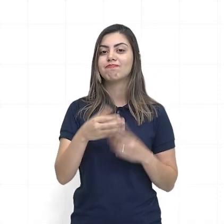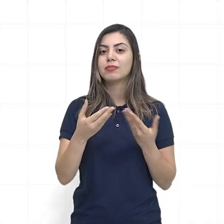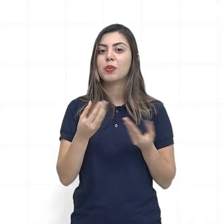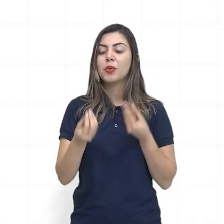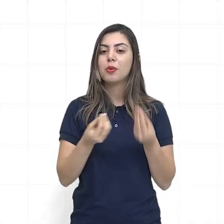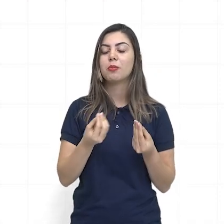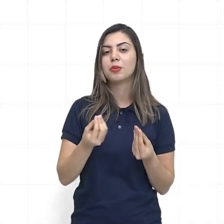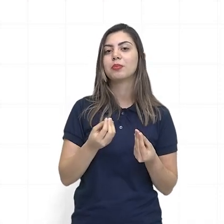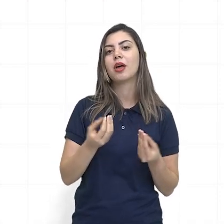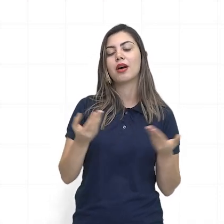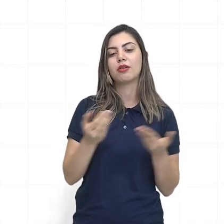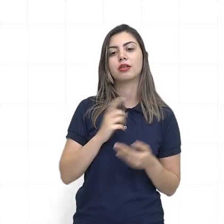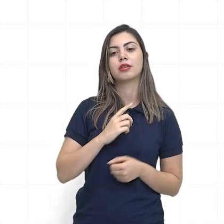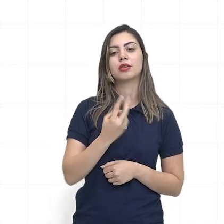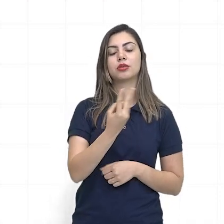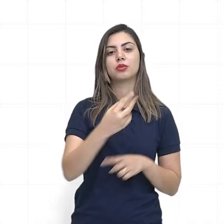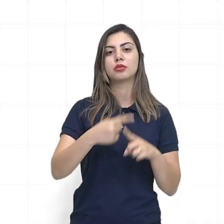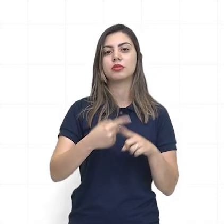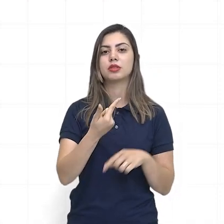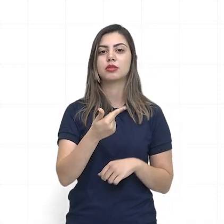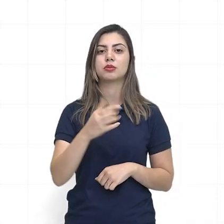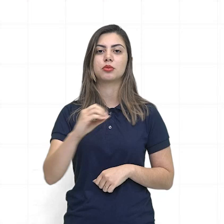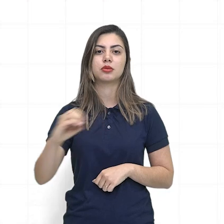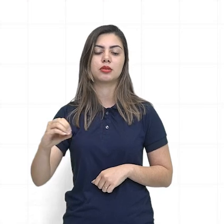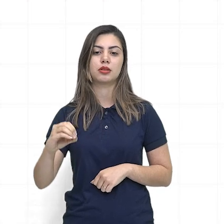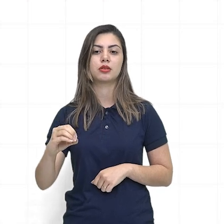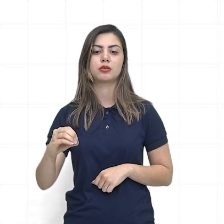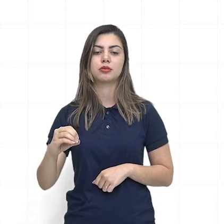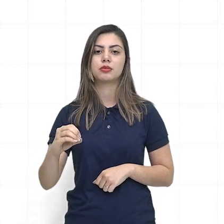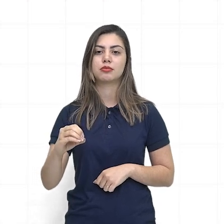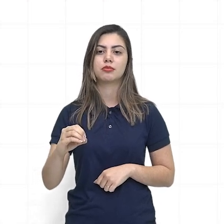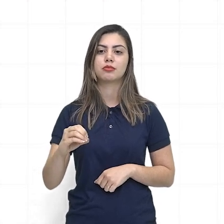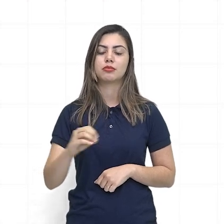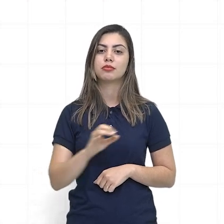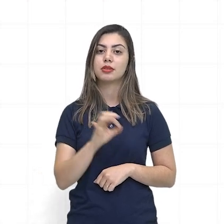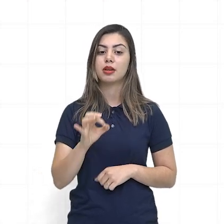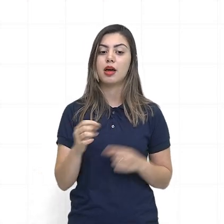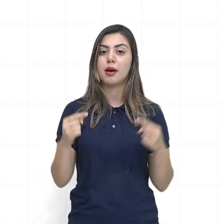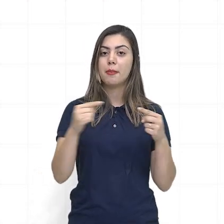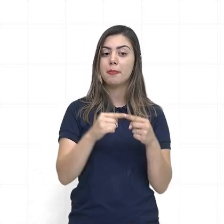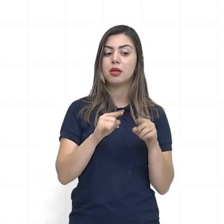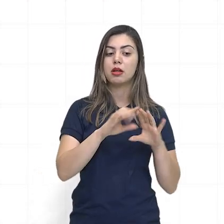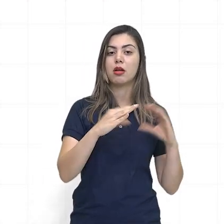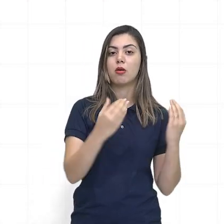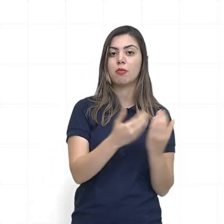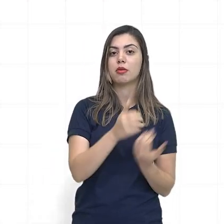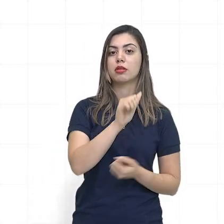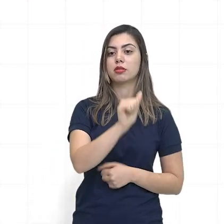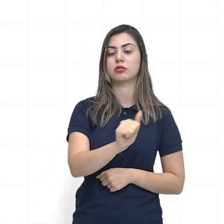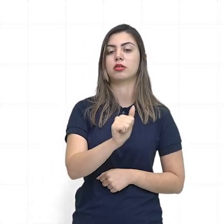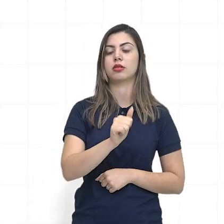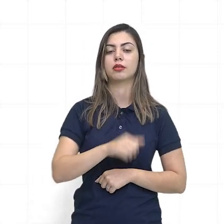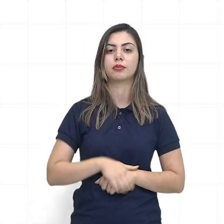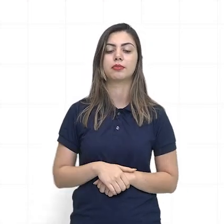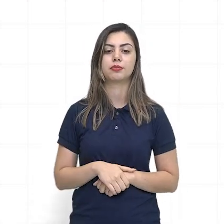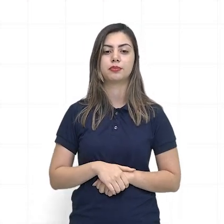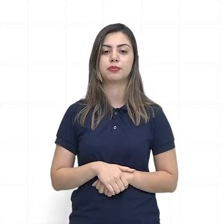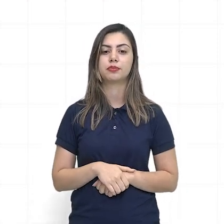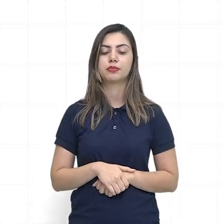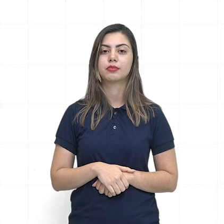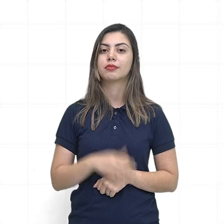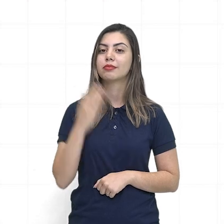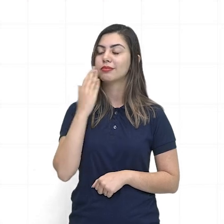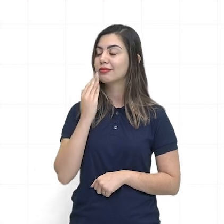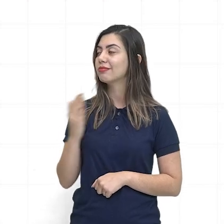2 vezes quanto? 2 vezes 200, correspondendo isso à comunidade A. Ó. Então, a comunidade A, 2